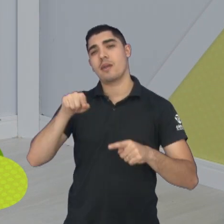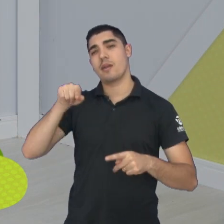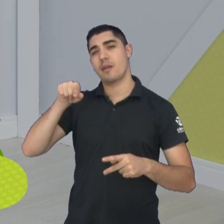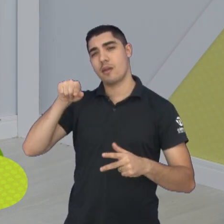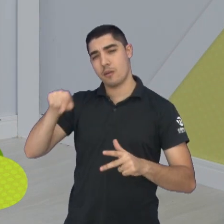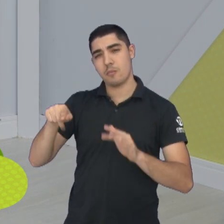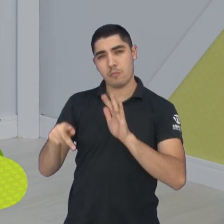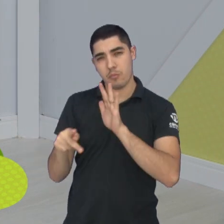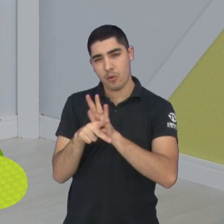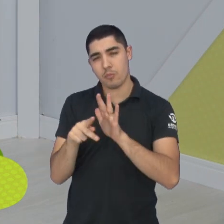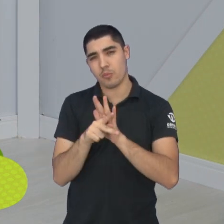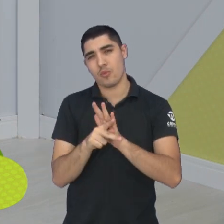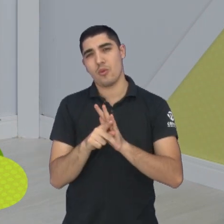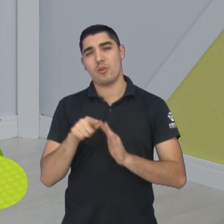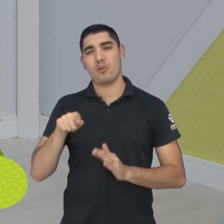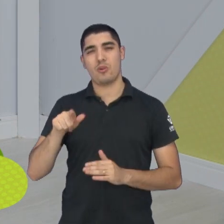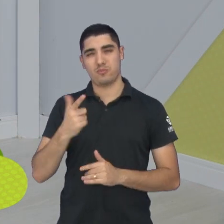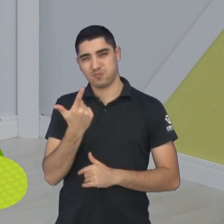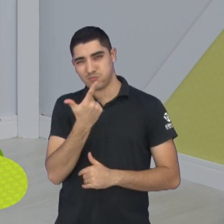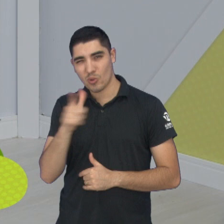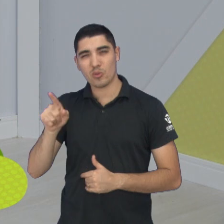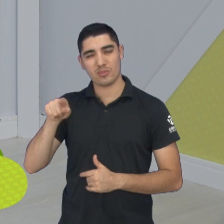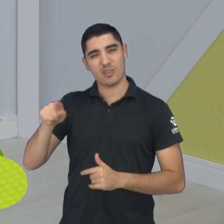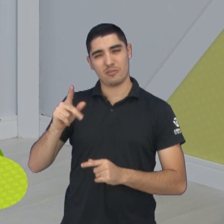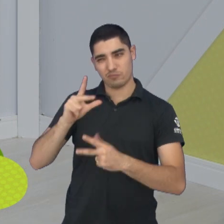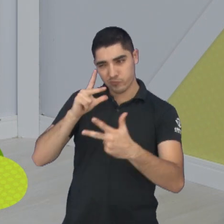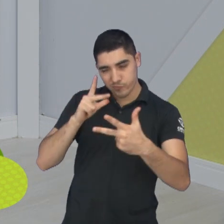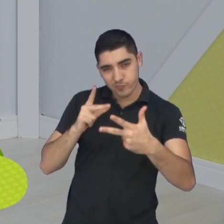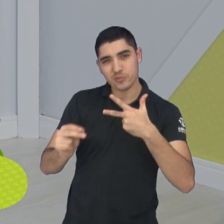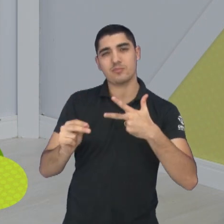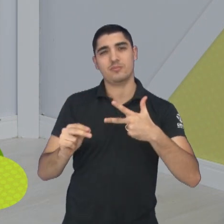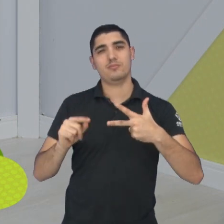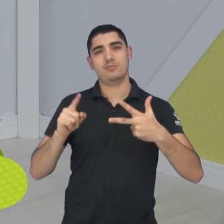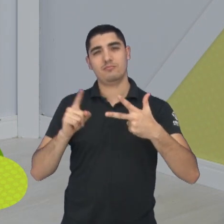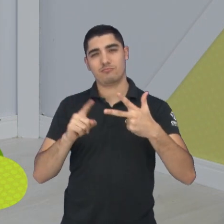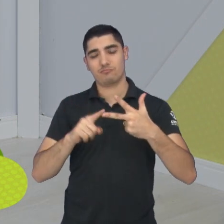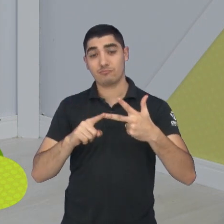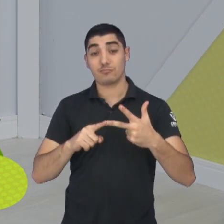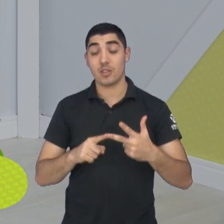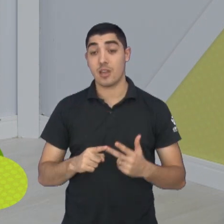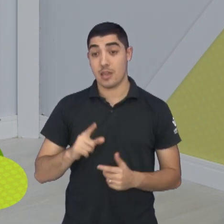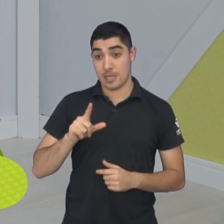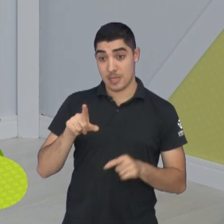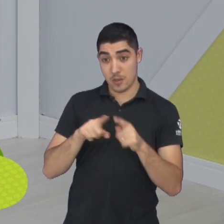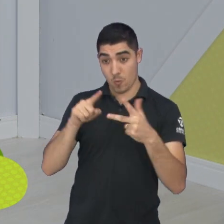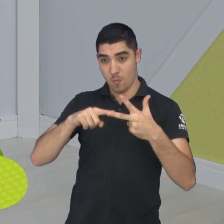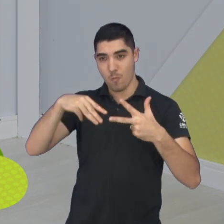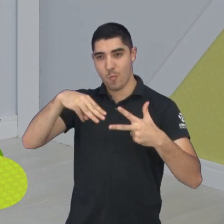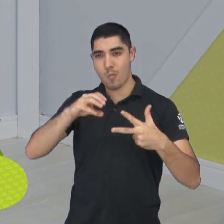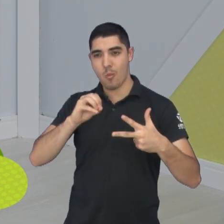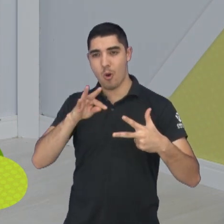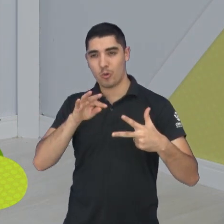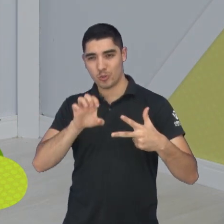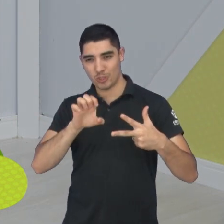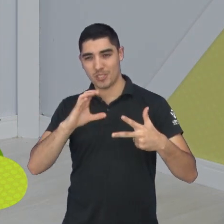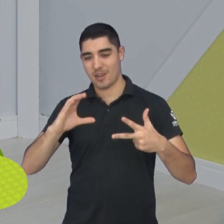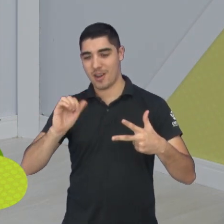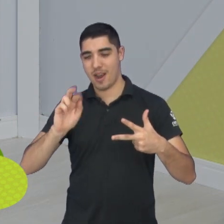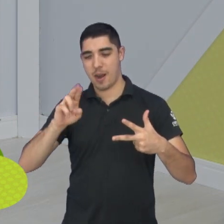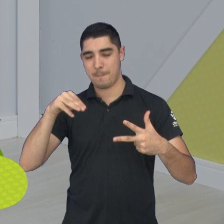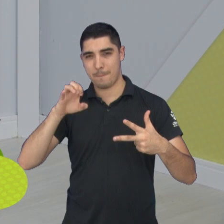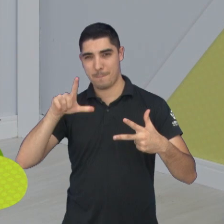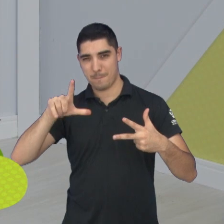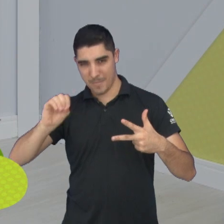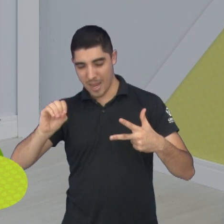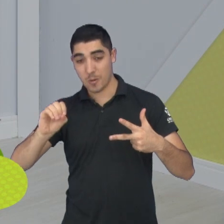vai enfrentar o Blumenau, que é o vice-lanterna, como a gente disse, na penúltima rodada, meu amigo, olha só, vai enfrentar o Cruzeiro, vai ser o